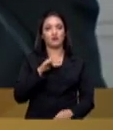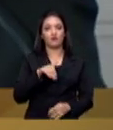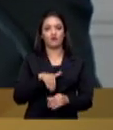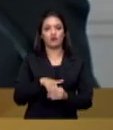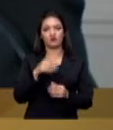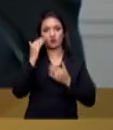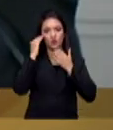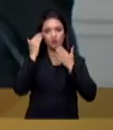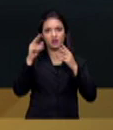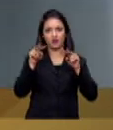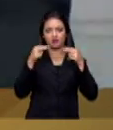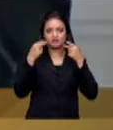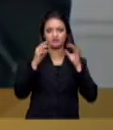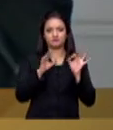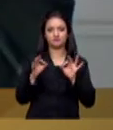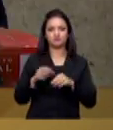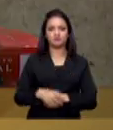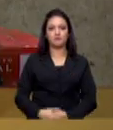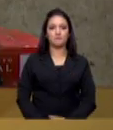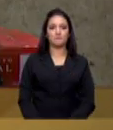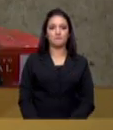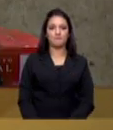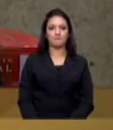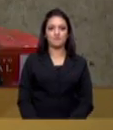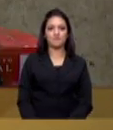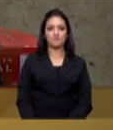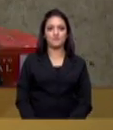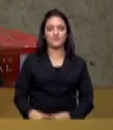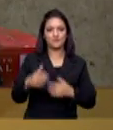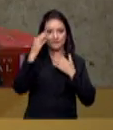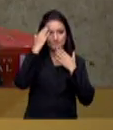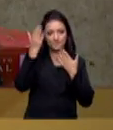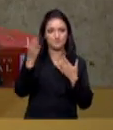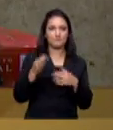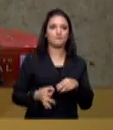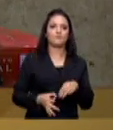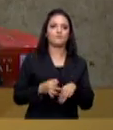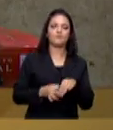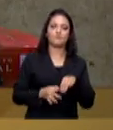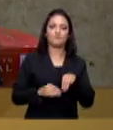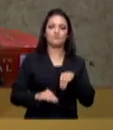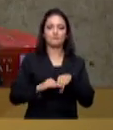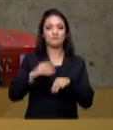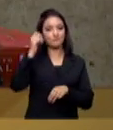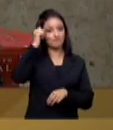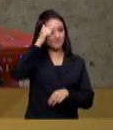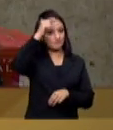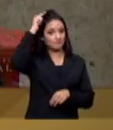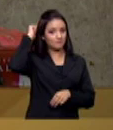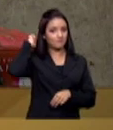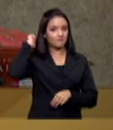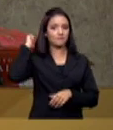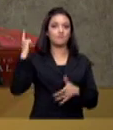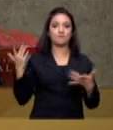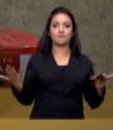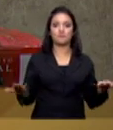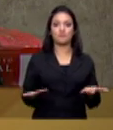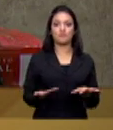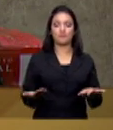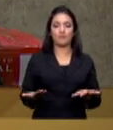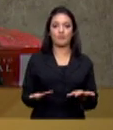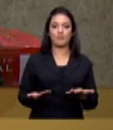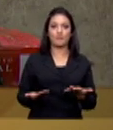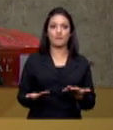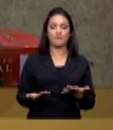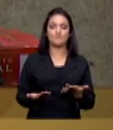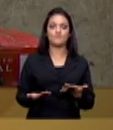presidente, obrigado pela atenção. Muito obrigado, ministro Alexandre de Moraes. Passo agora a palavra à sua excelência, o